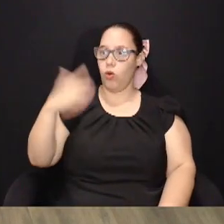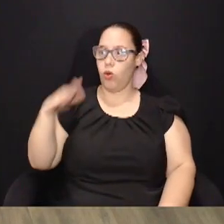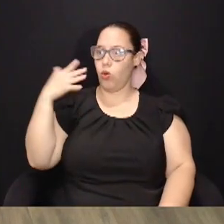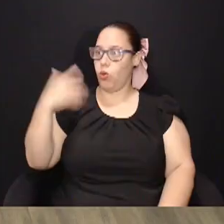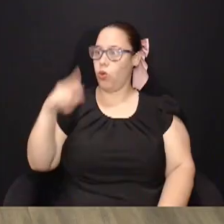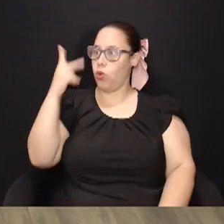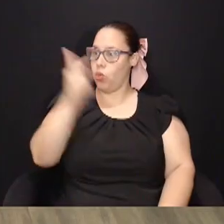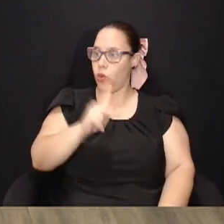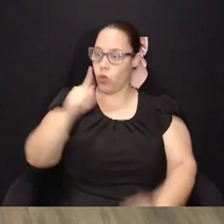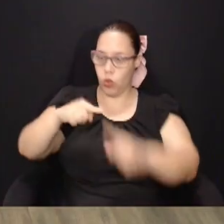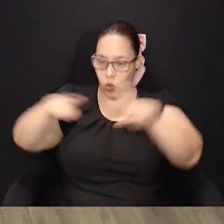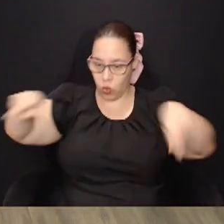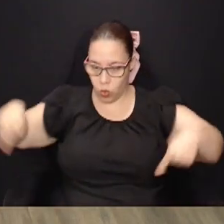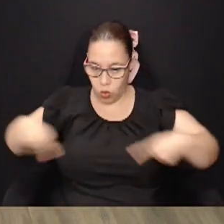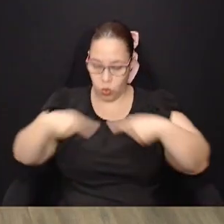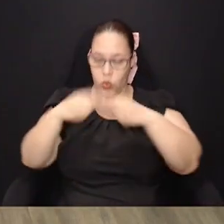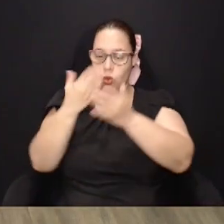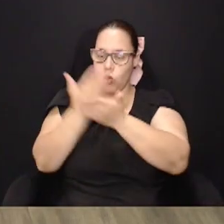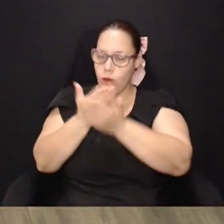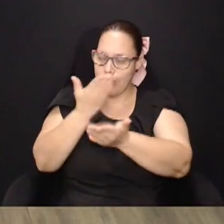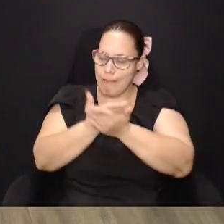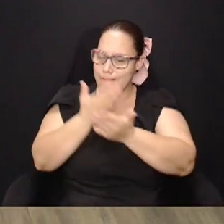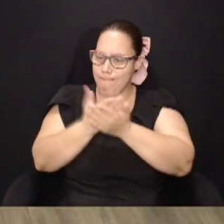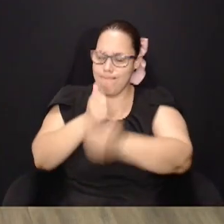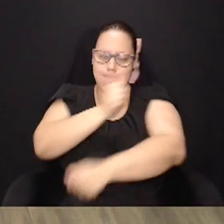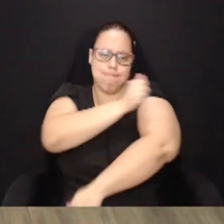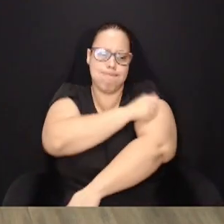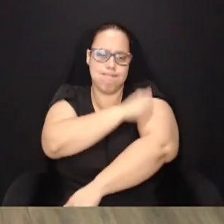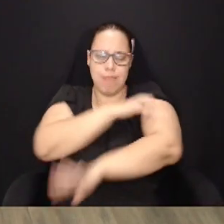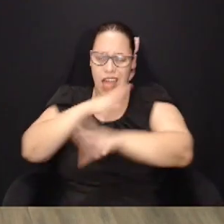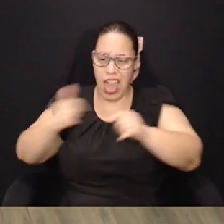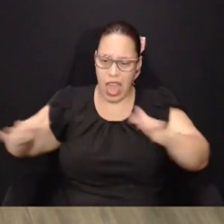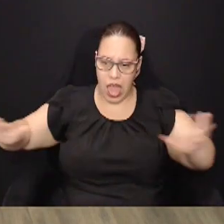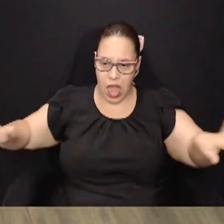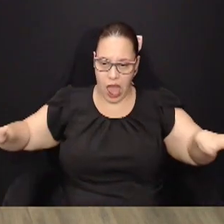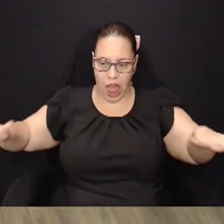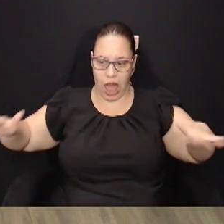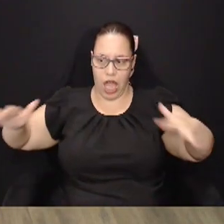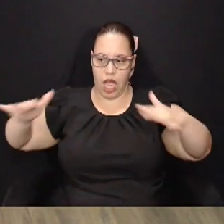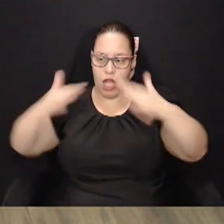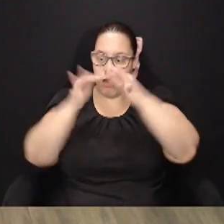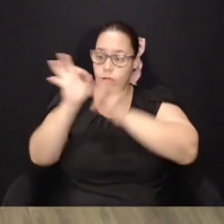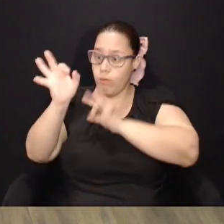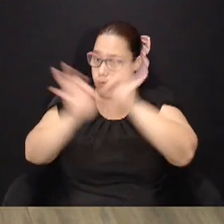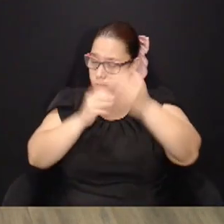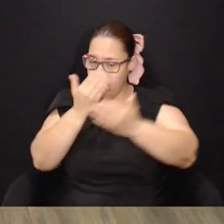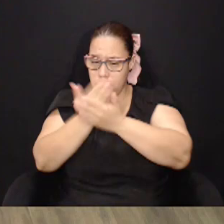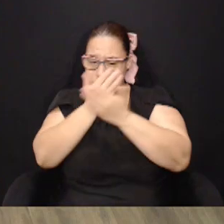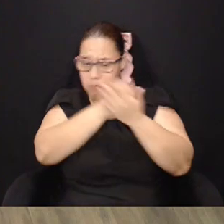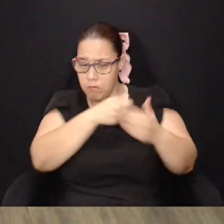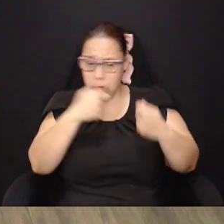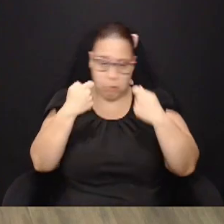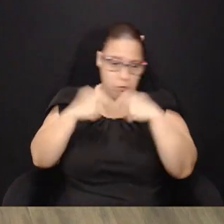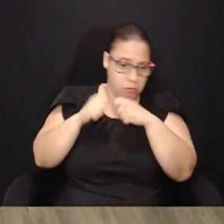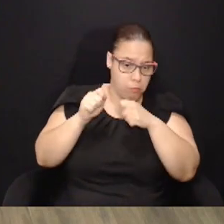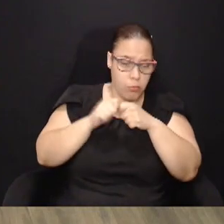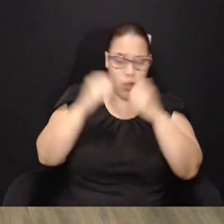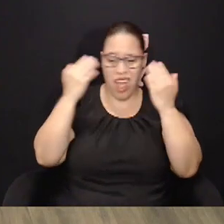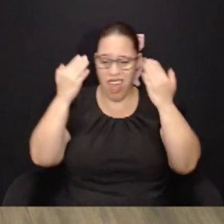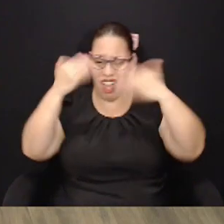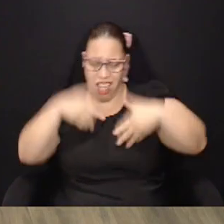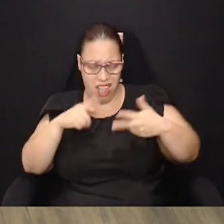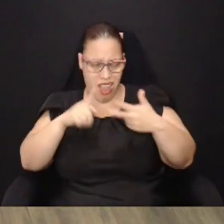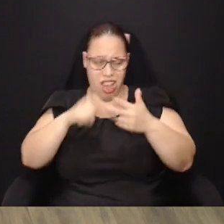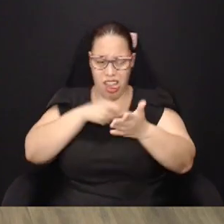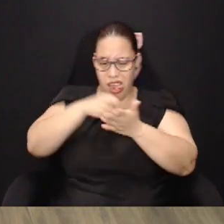aula com a quantidade de alunos e tudo que está em volta, né? Você prepara a aula, você precisa fazer prova, você corrige prova, você